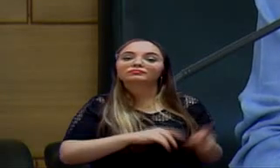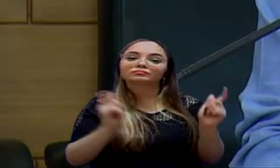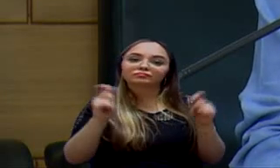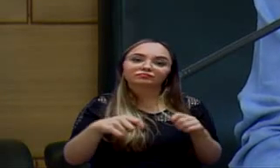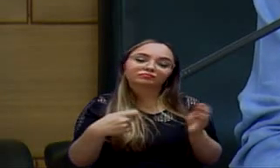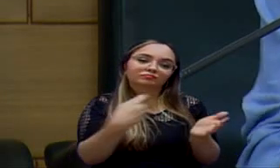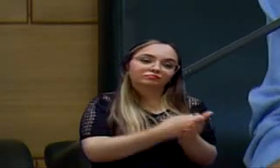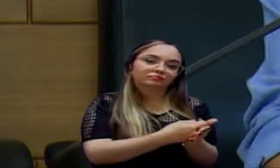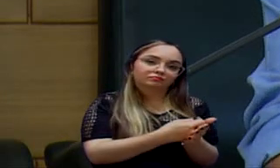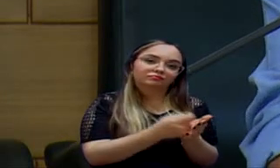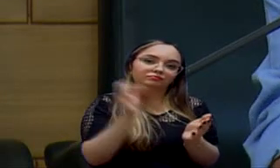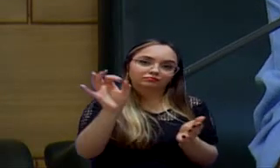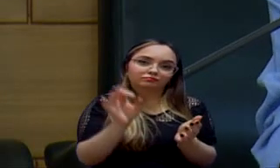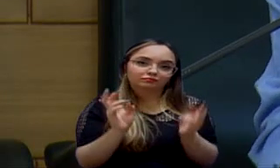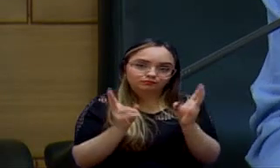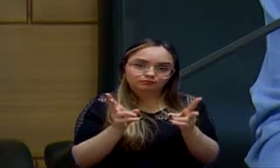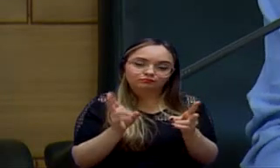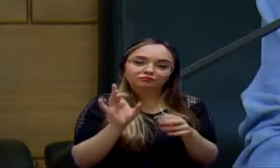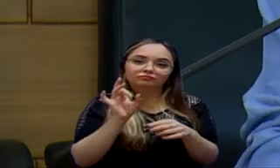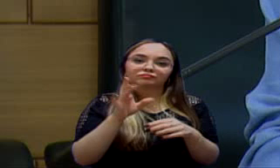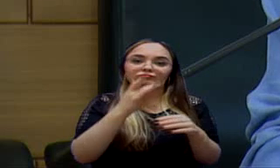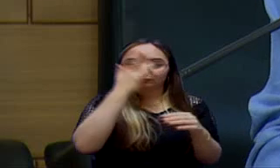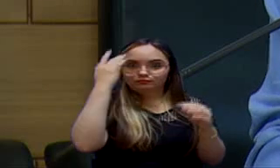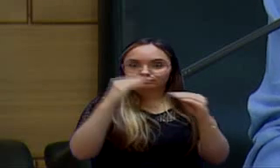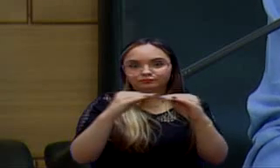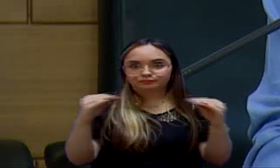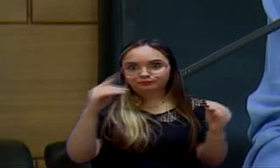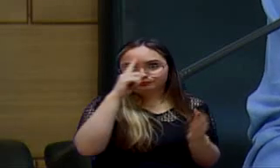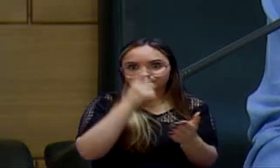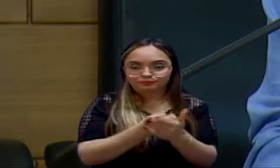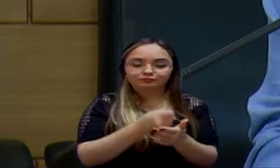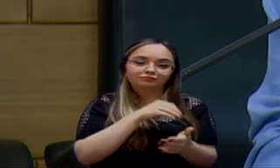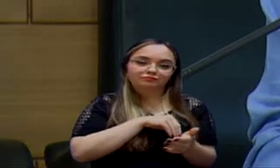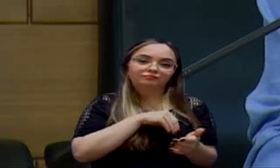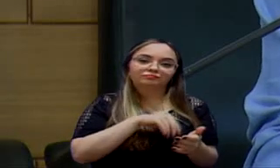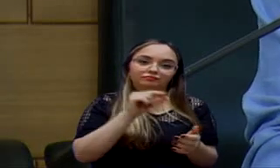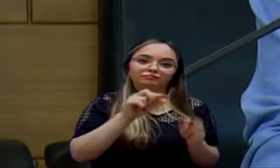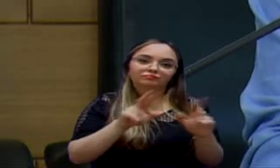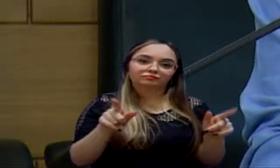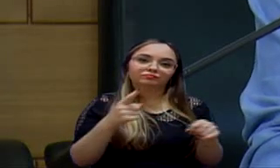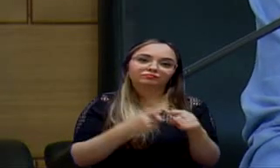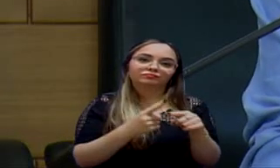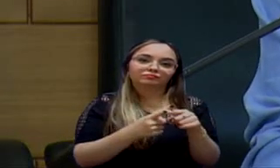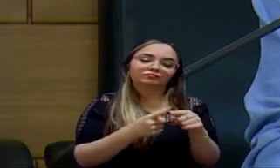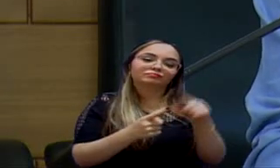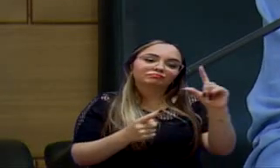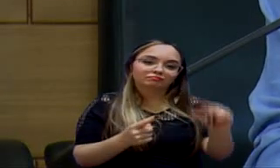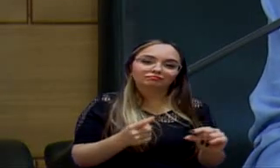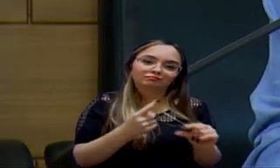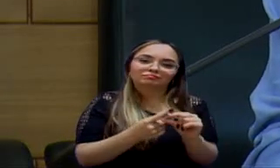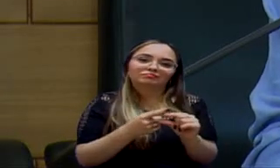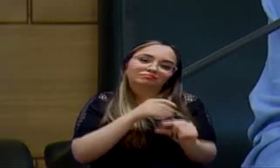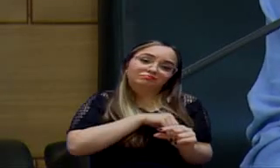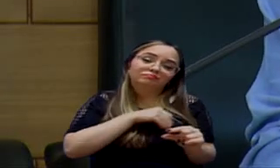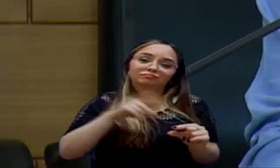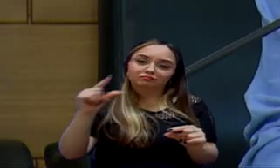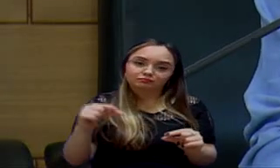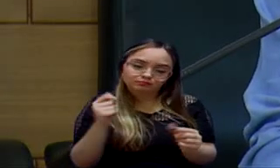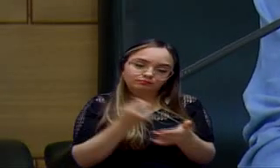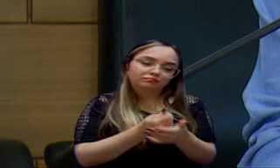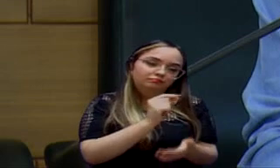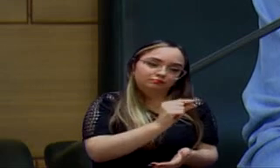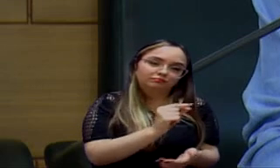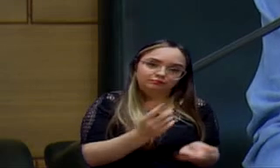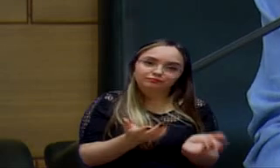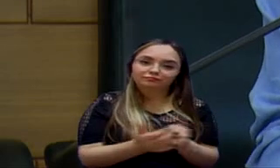com o mesmo percentual aqueles que estão no piso que tem o valor um pouco diferenciado que o mínimo possível para se trabalhar a questão per